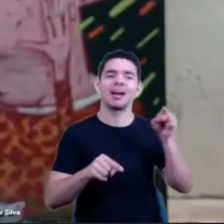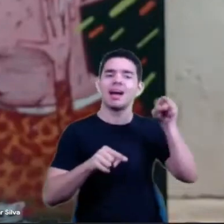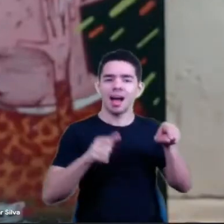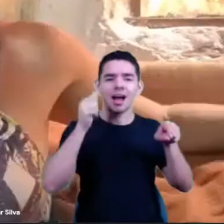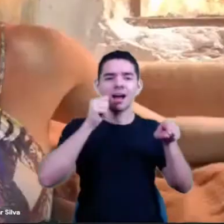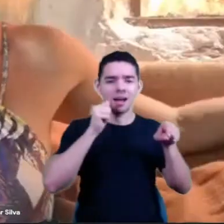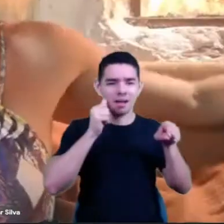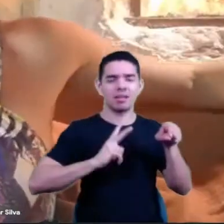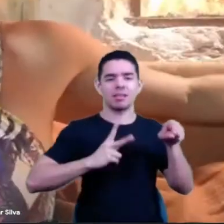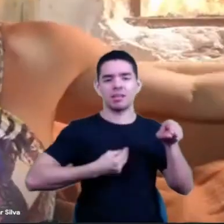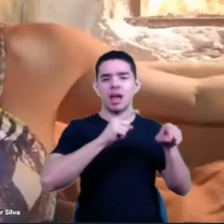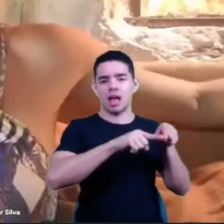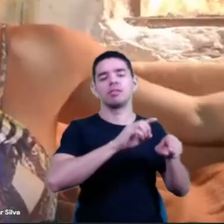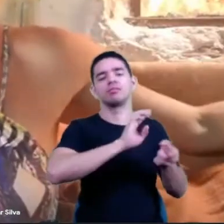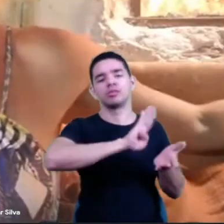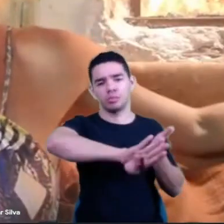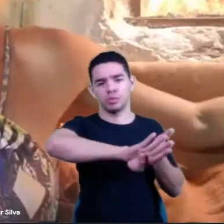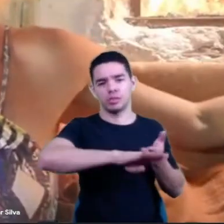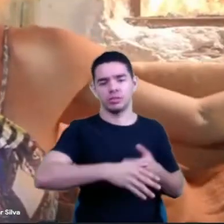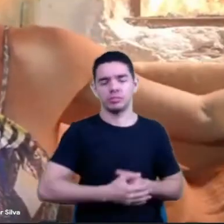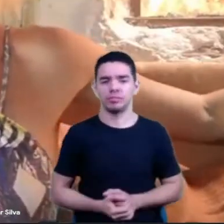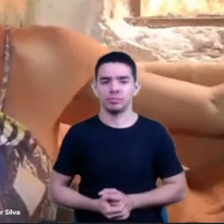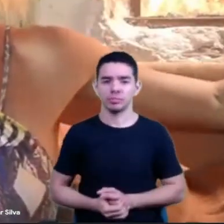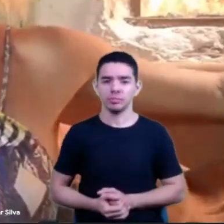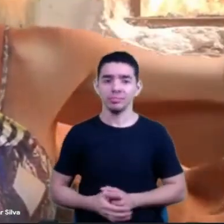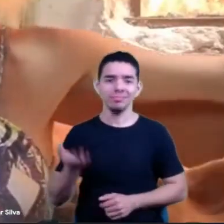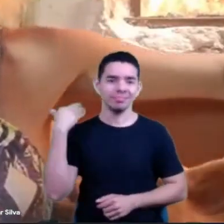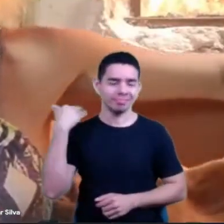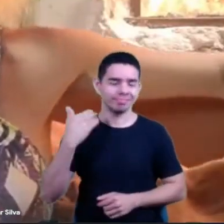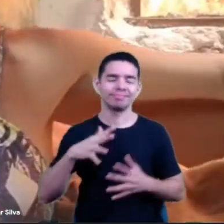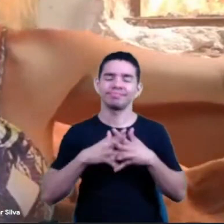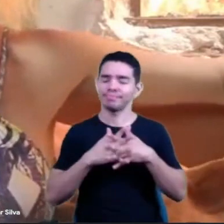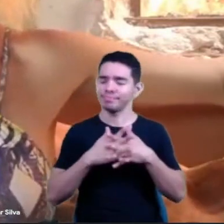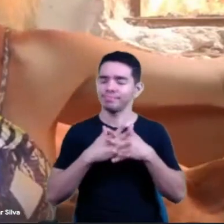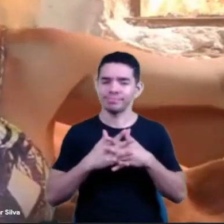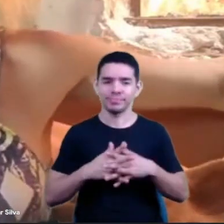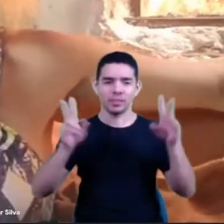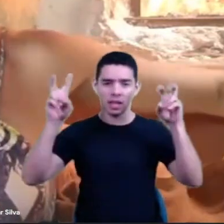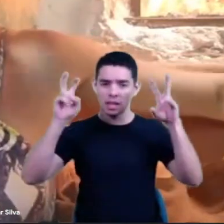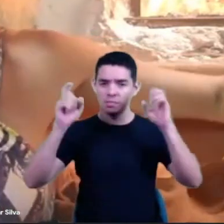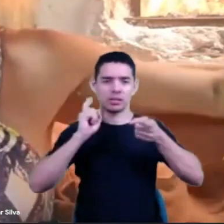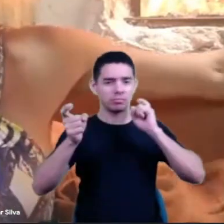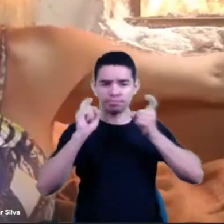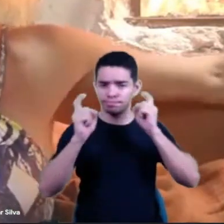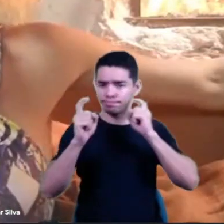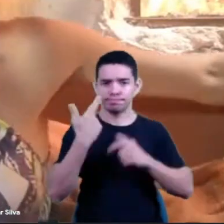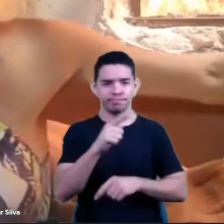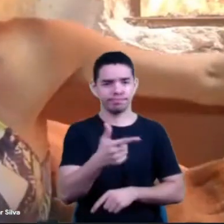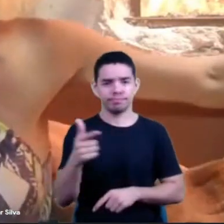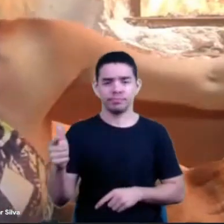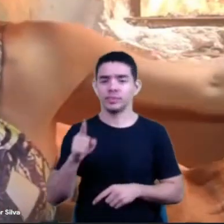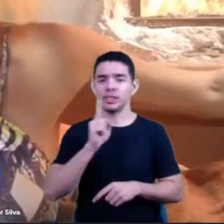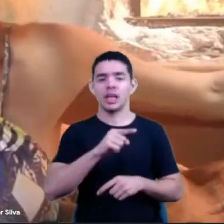ela. Naquela época era bem complicado, assim. A temática não estava sendo discutida,